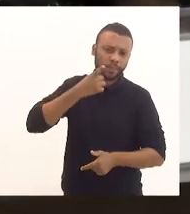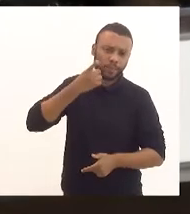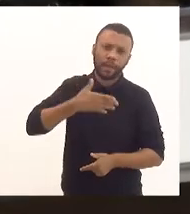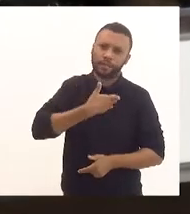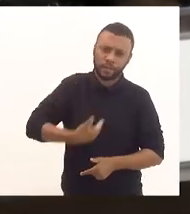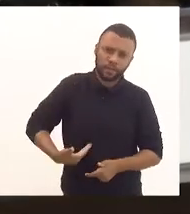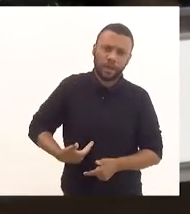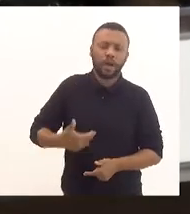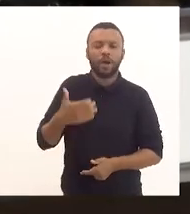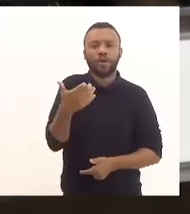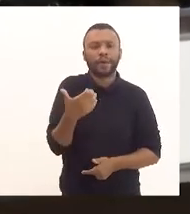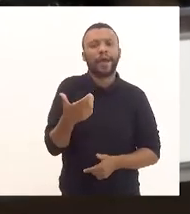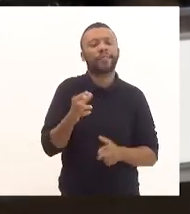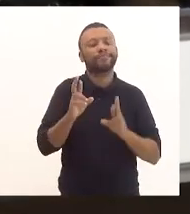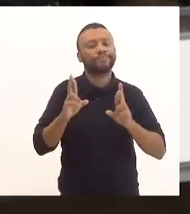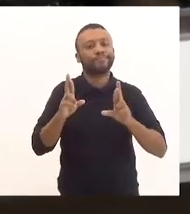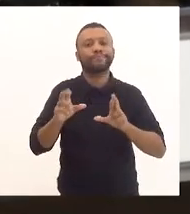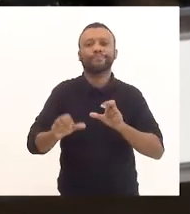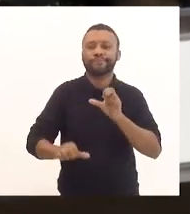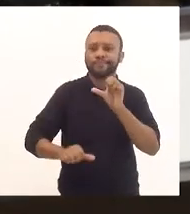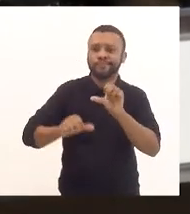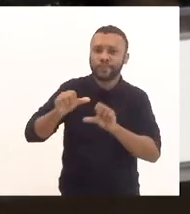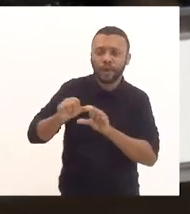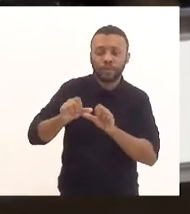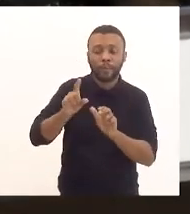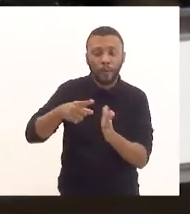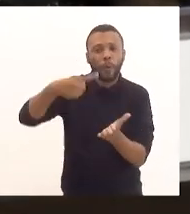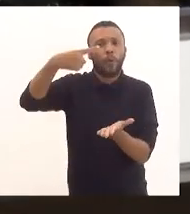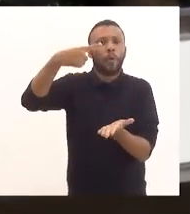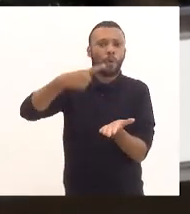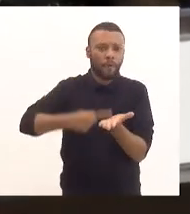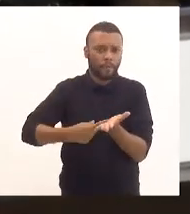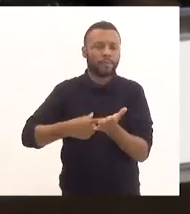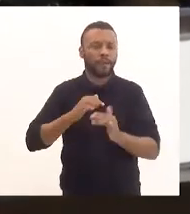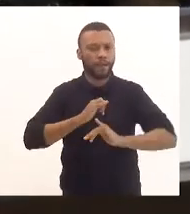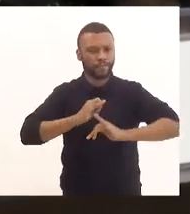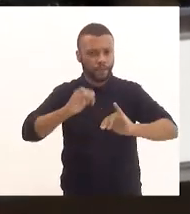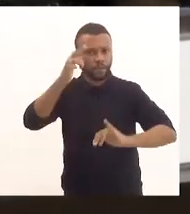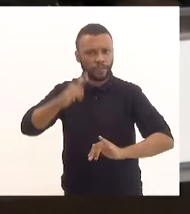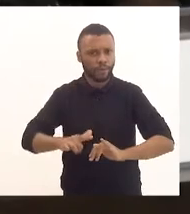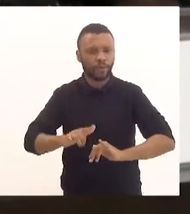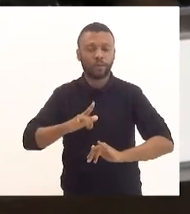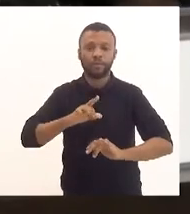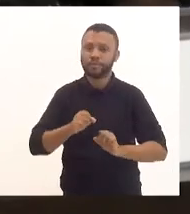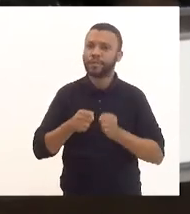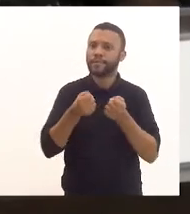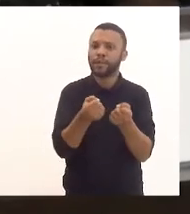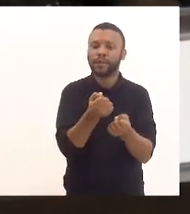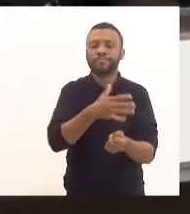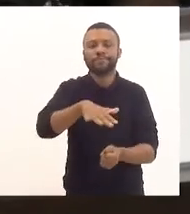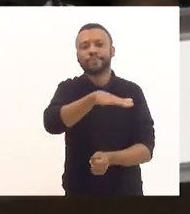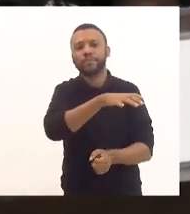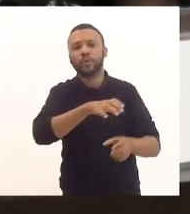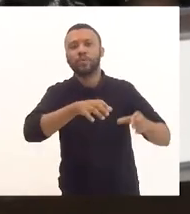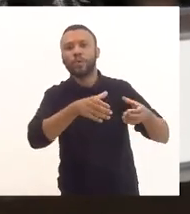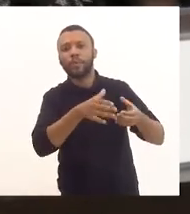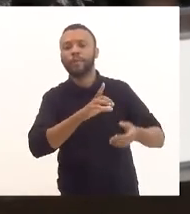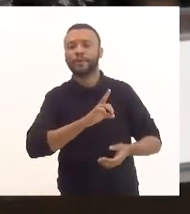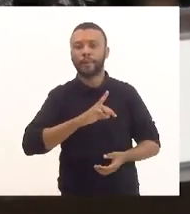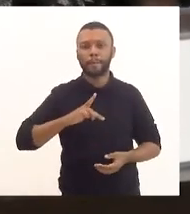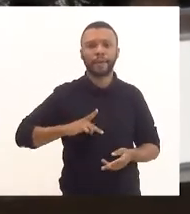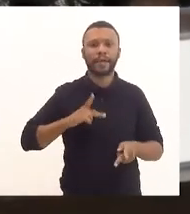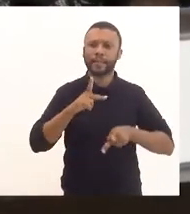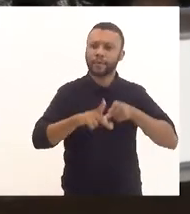deputado estadual eu quero renovar o meu compromisso de continuar da defesa de vocês Defensores da